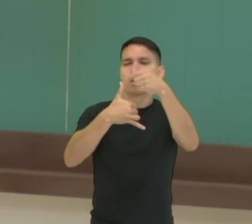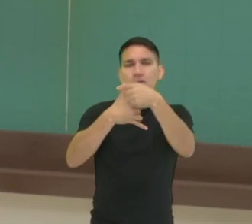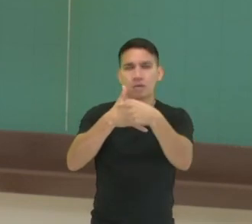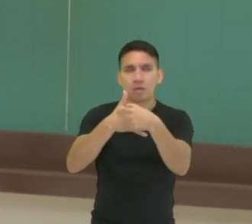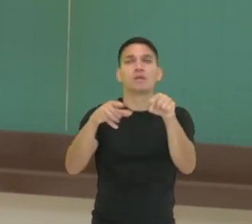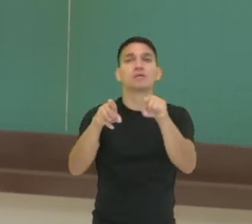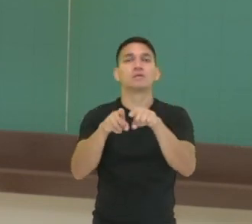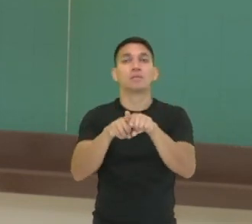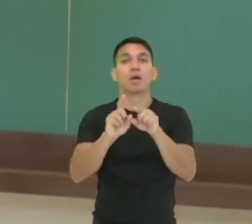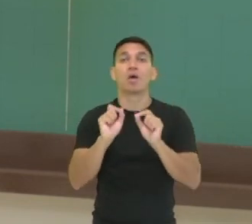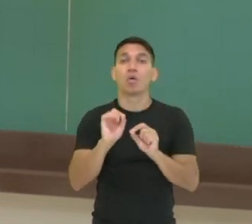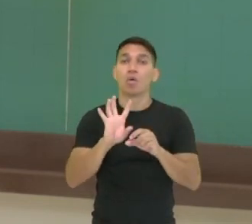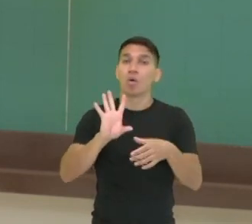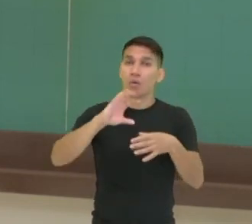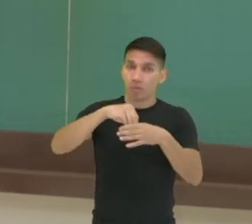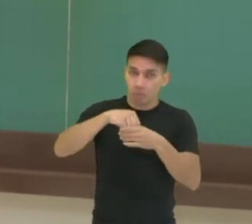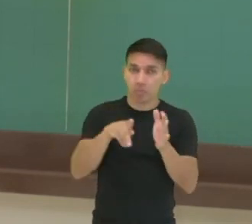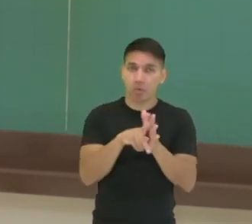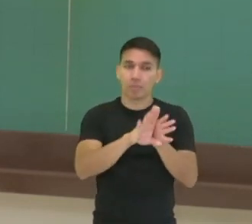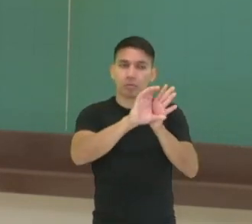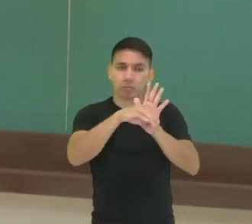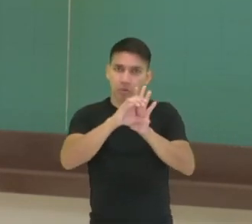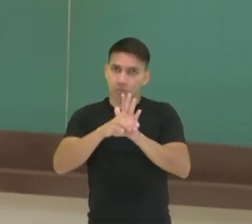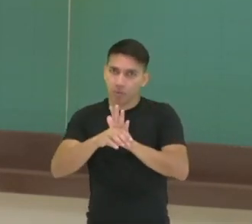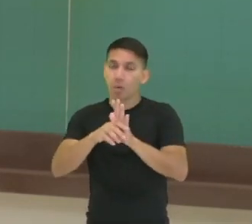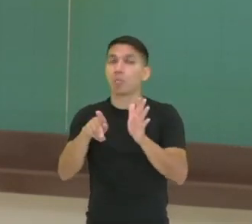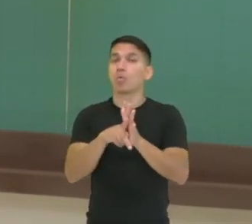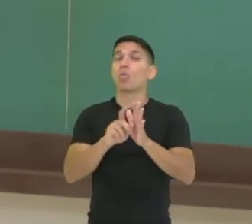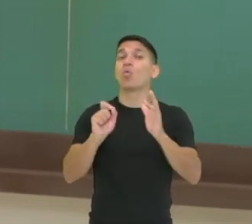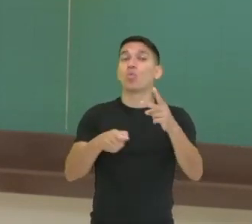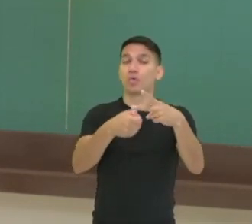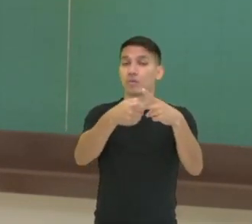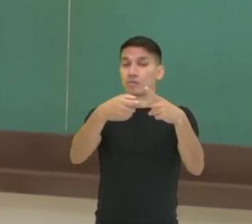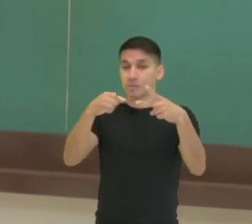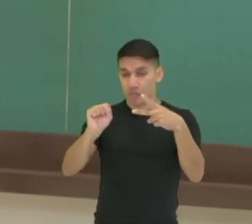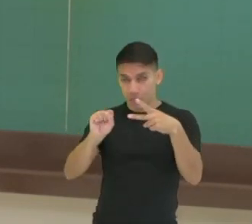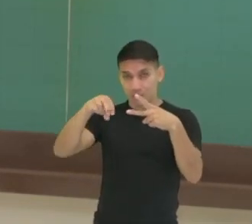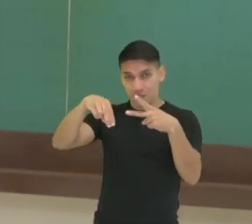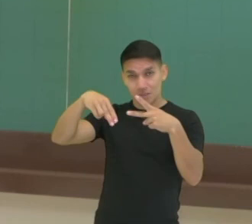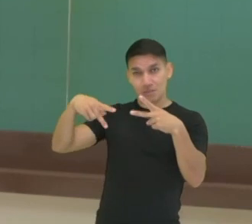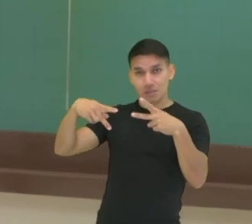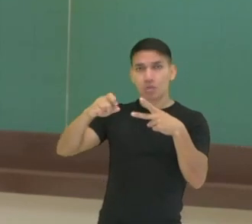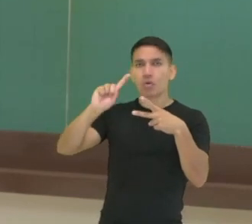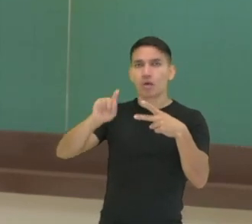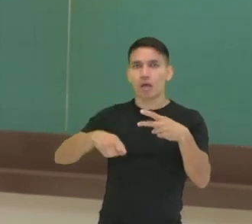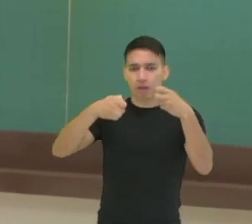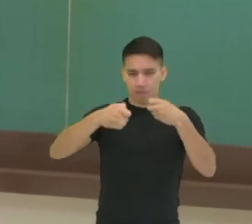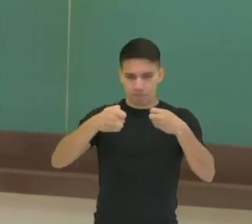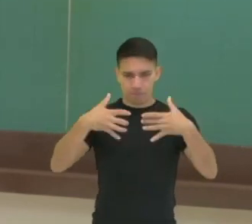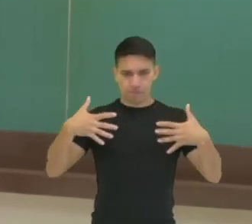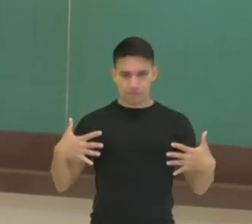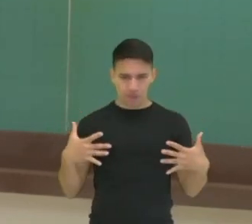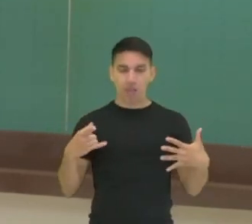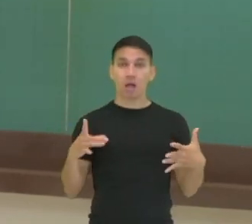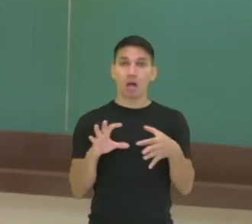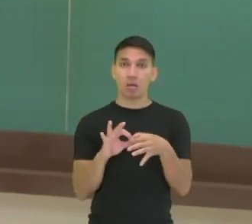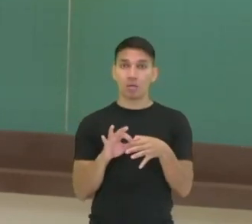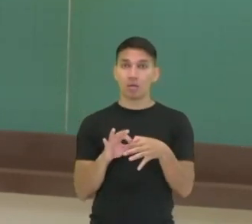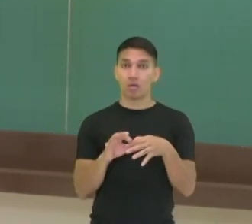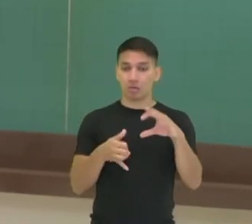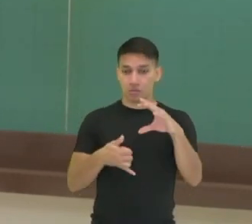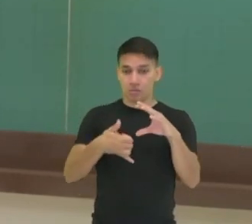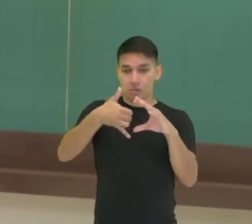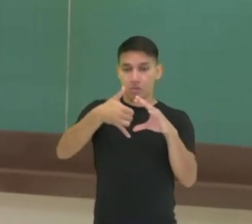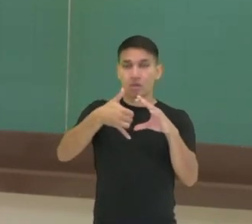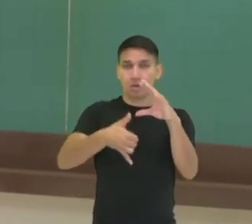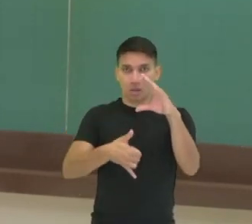Além disso, o conceito de sistema nervoso periférico, que faz a comunicação do sistema nervoso central com o restante